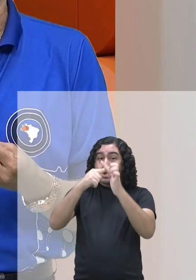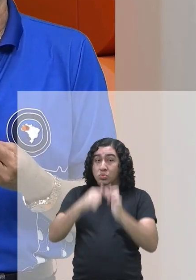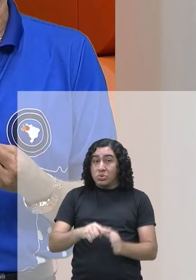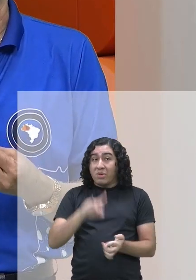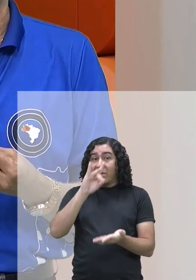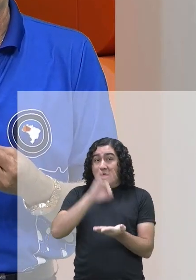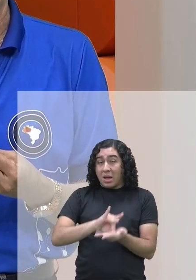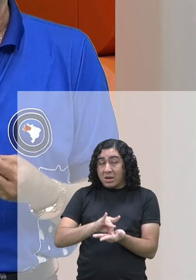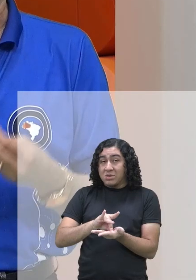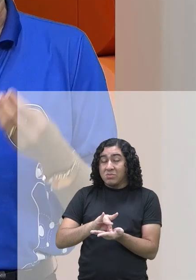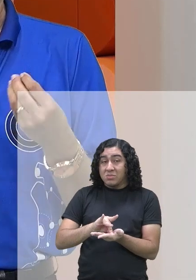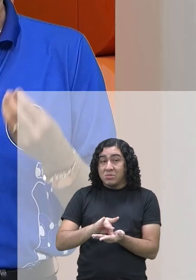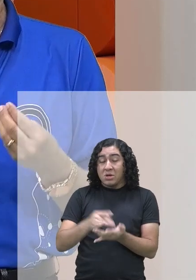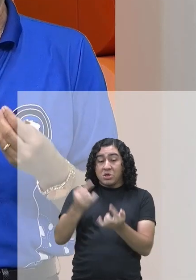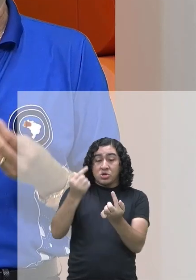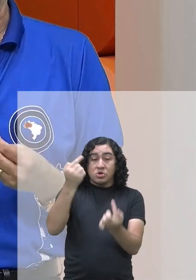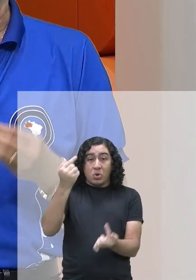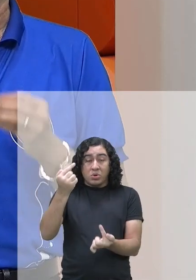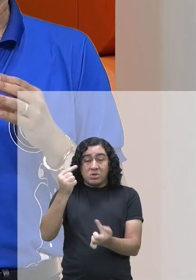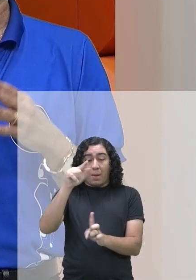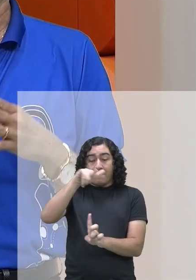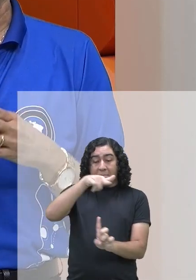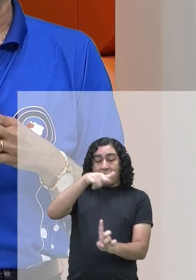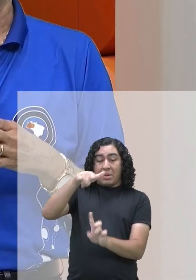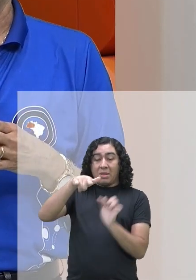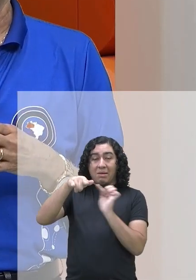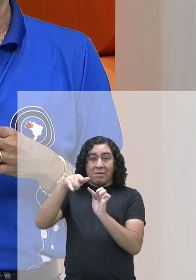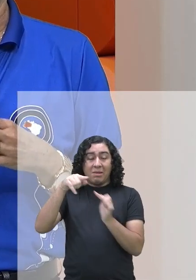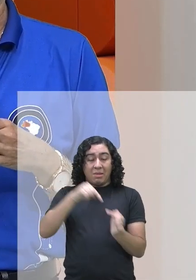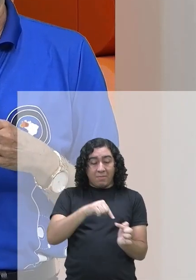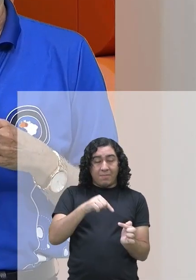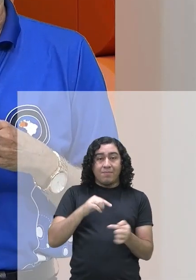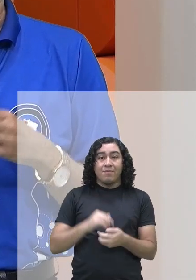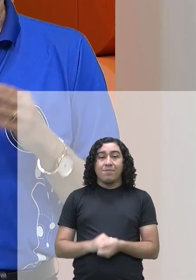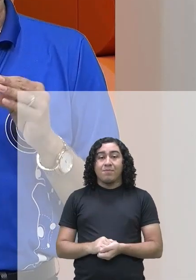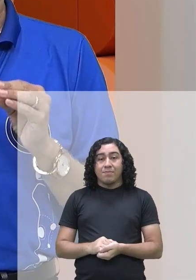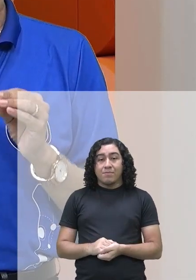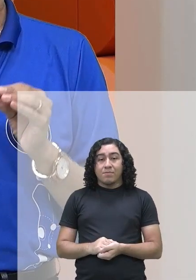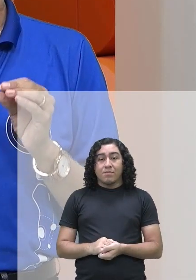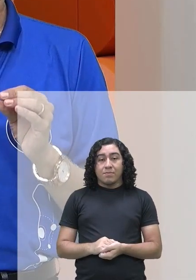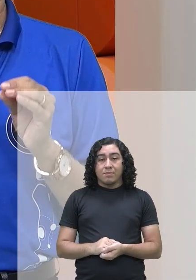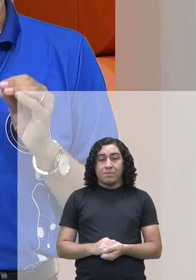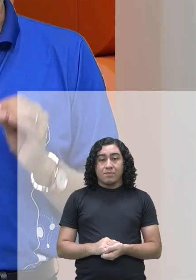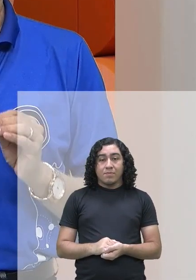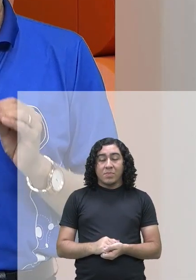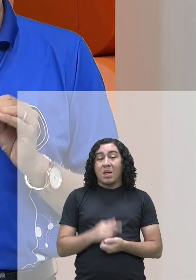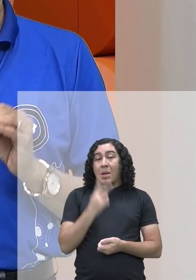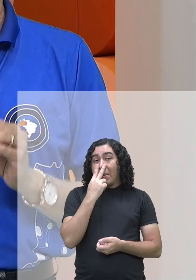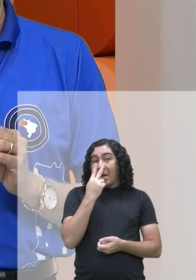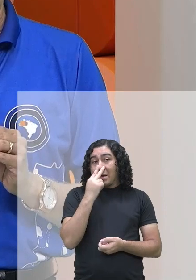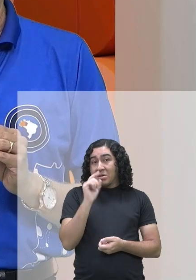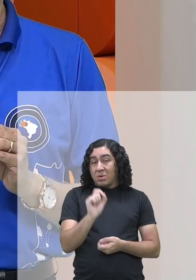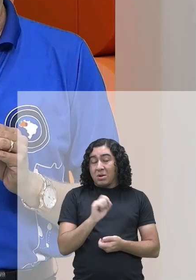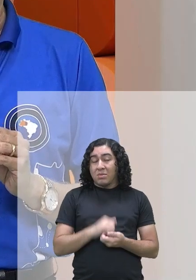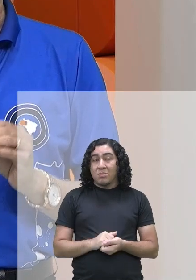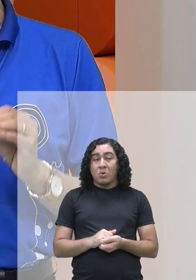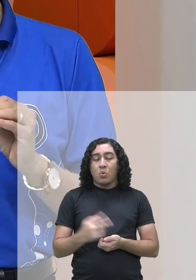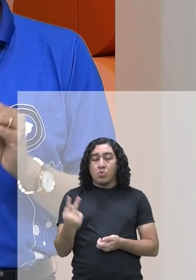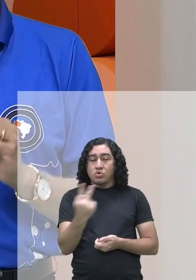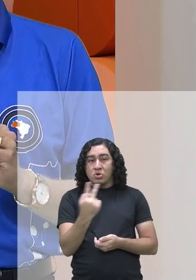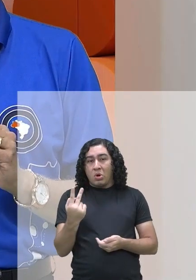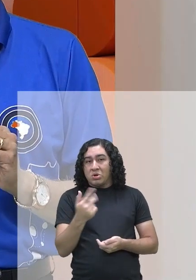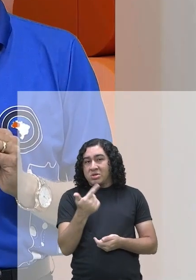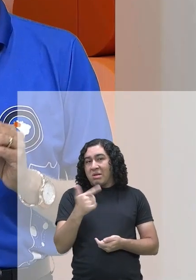esses agentes, né? E ressalta que tais agentes estão desigualmente preparados